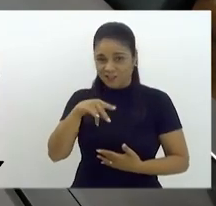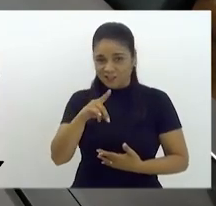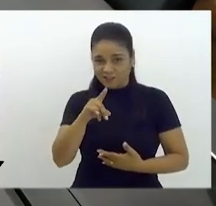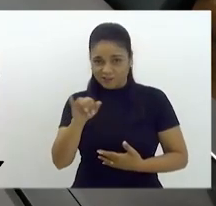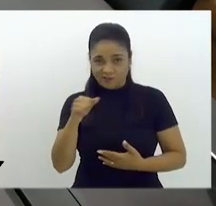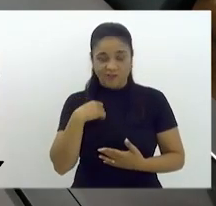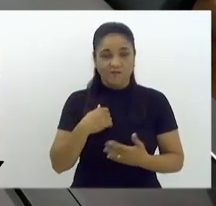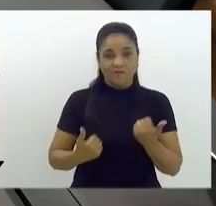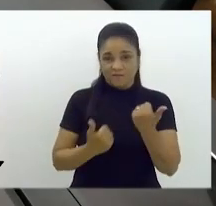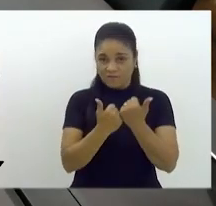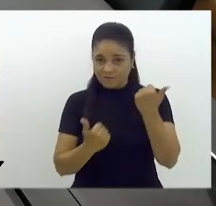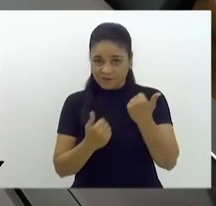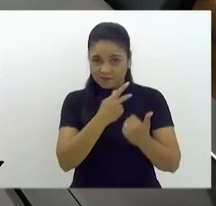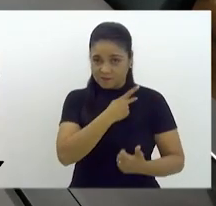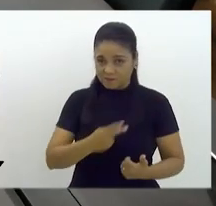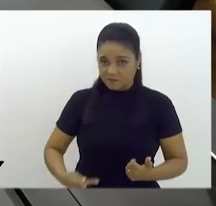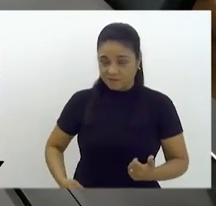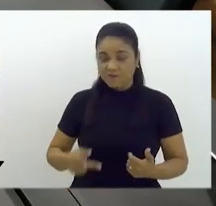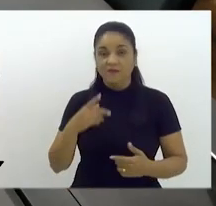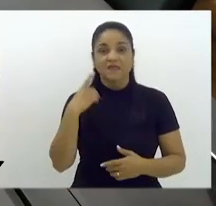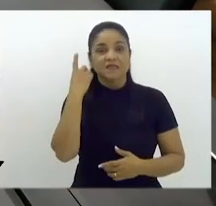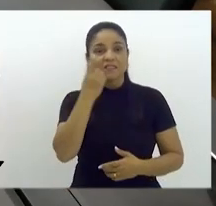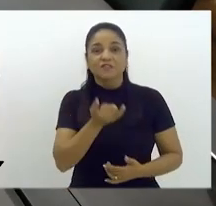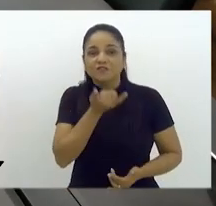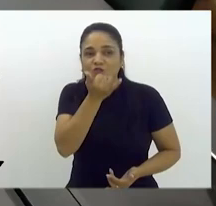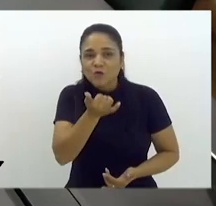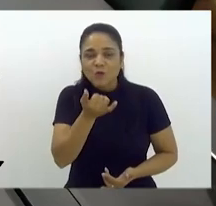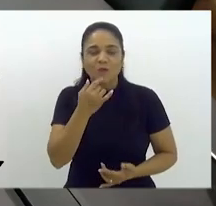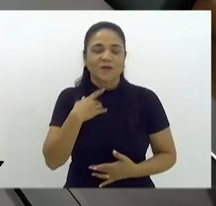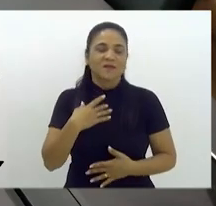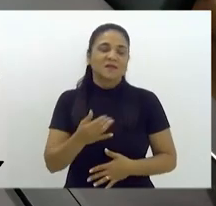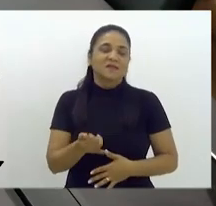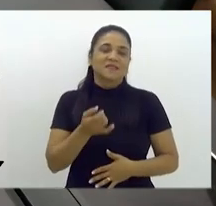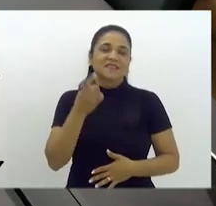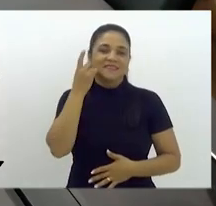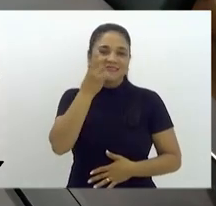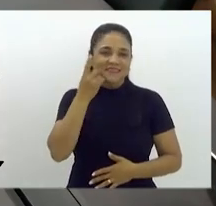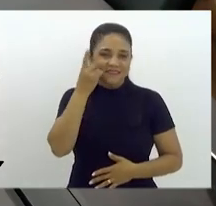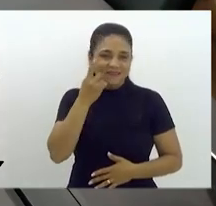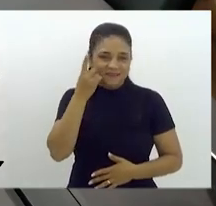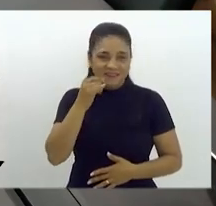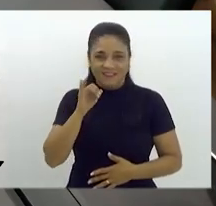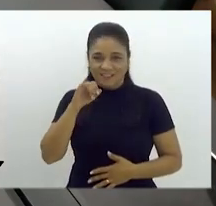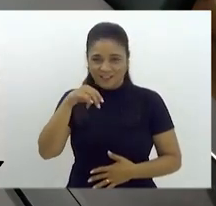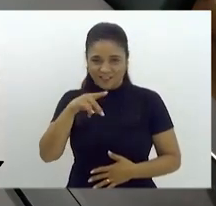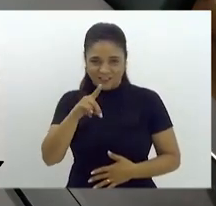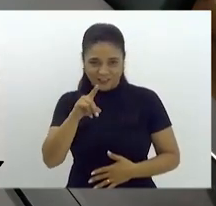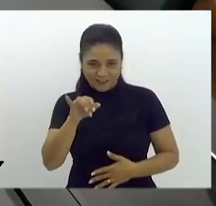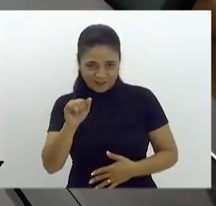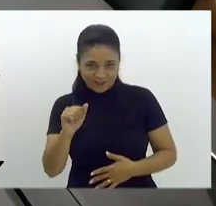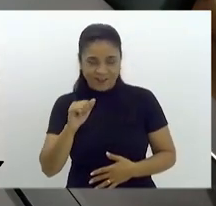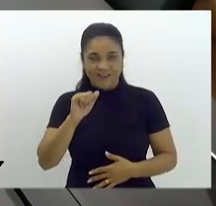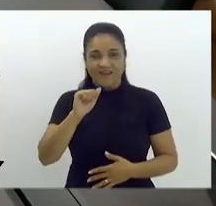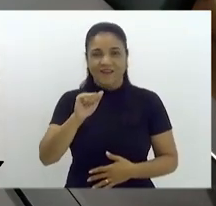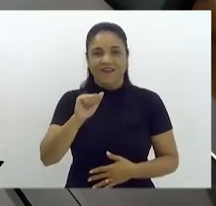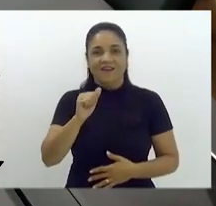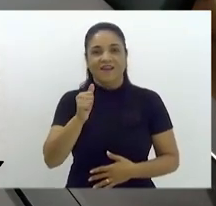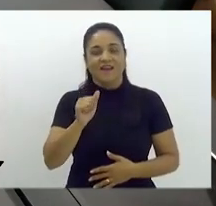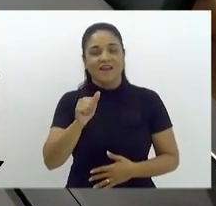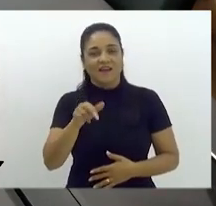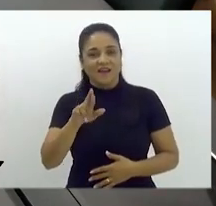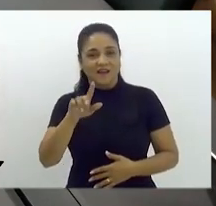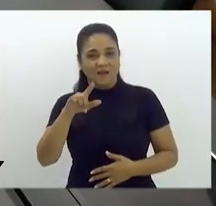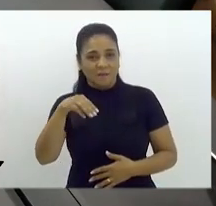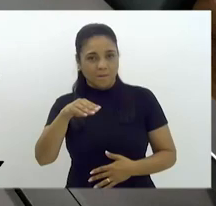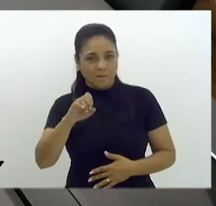zeidan perdão Deputado Anger melal mas não ela não ficar aborrecida Deputado da Índia